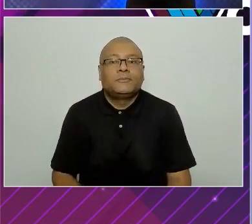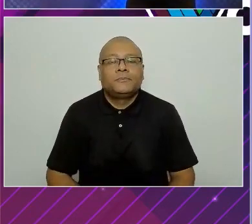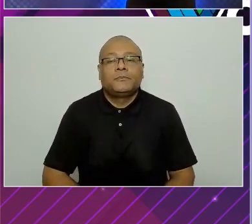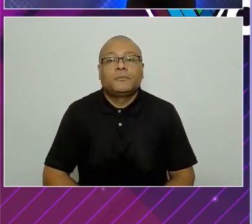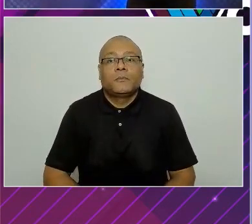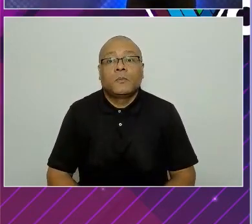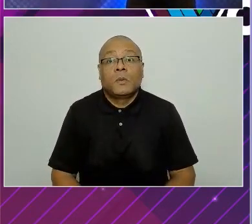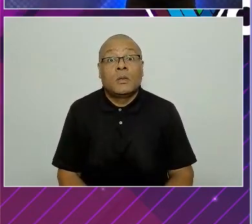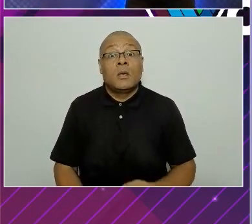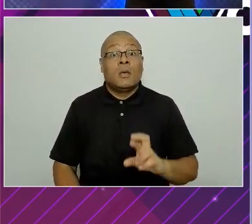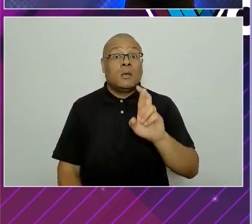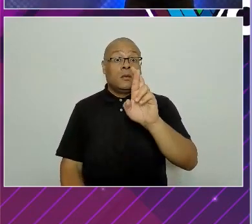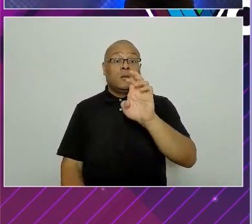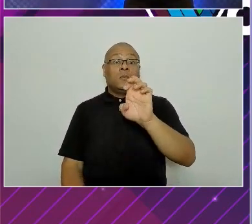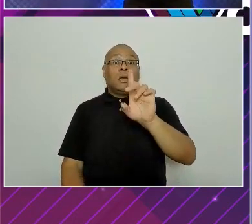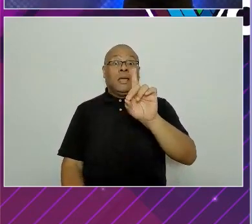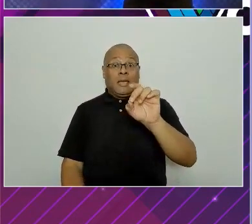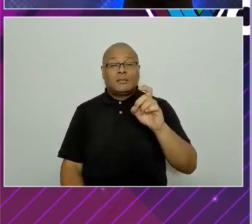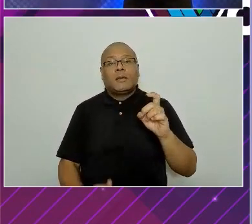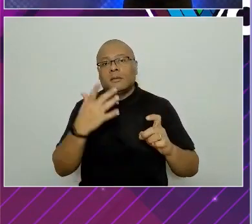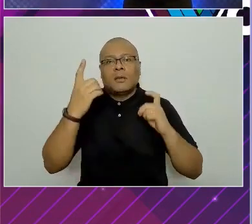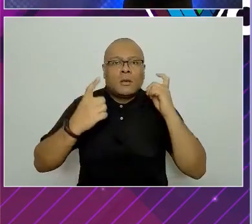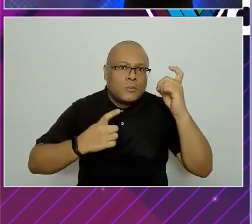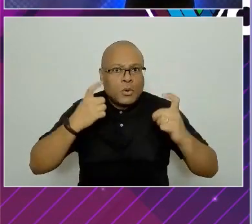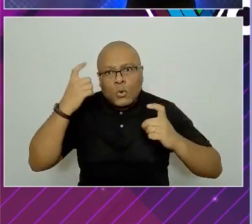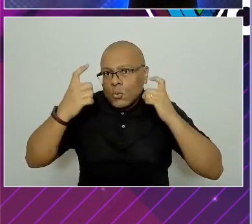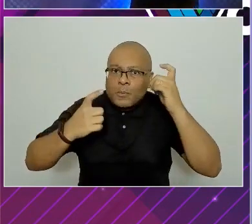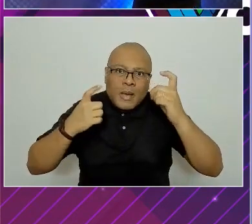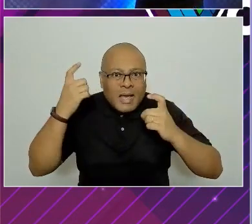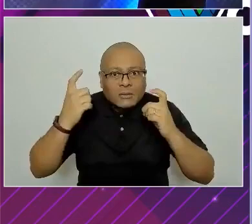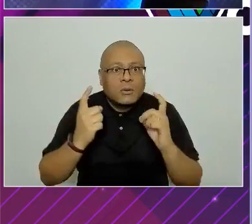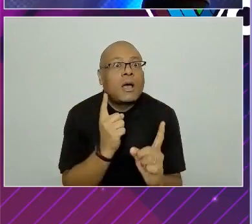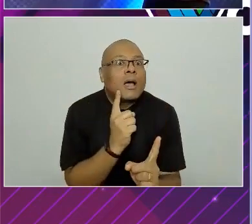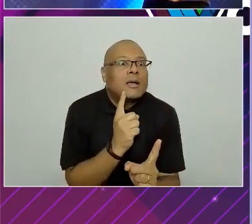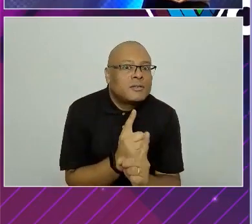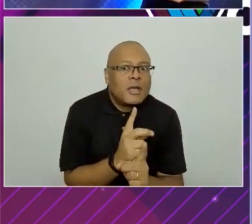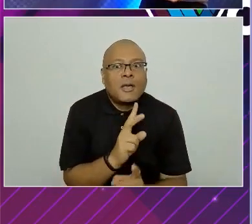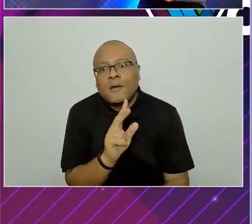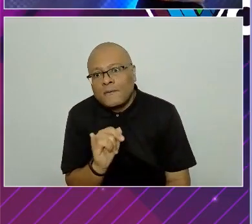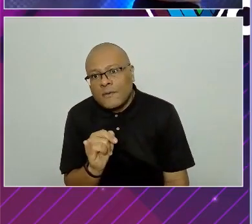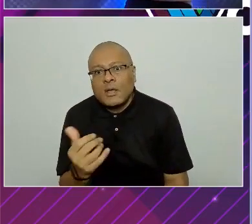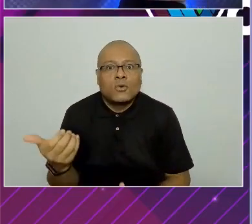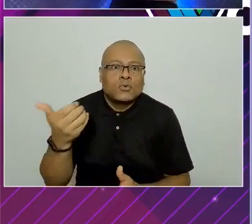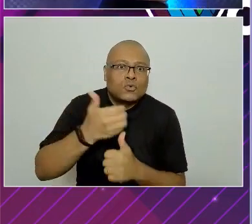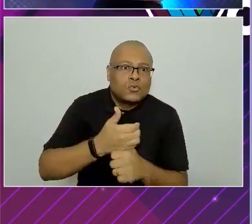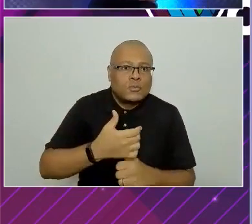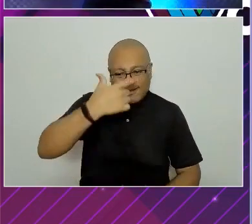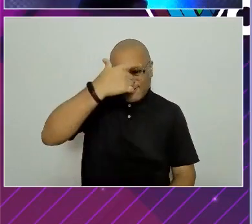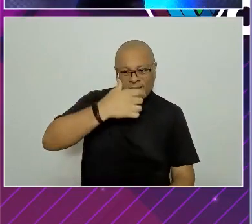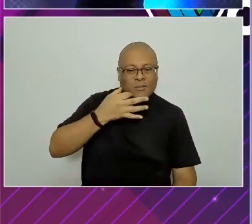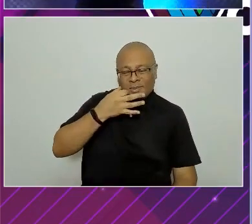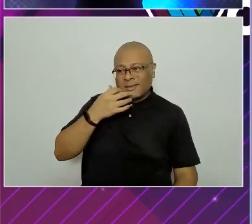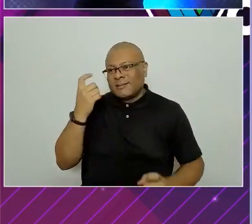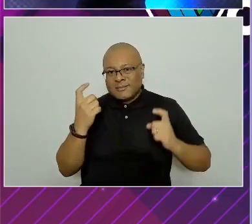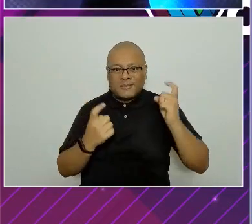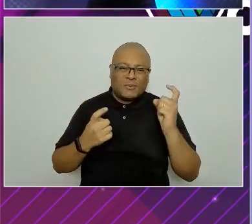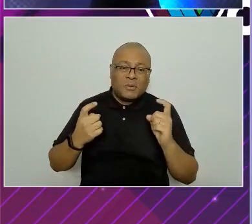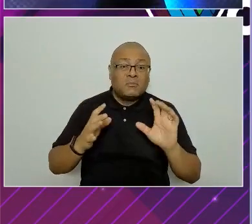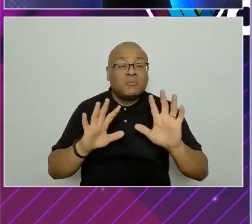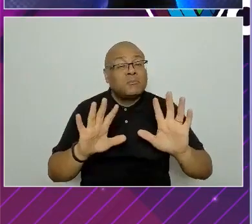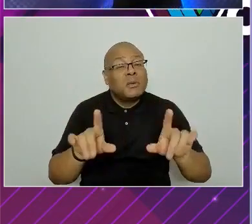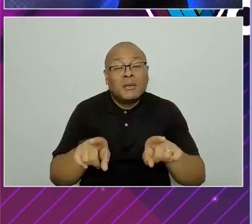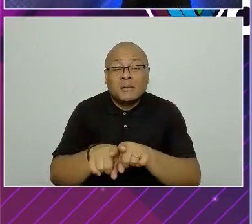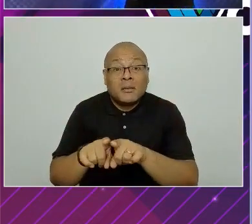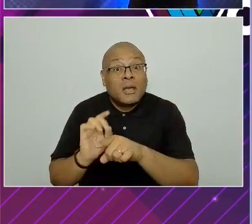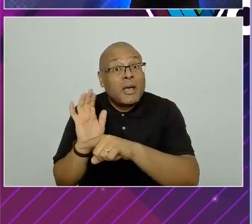rede neural que muita gente fica preocupada com ela no ponto de achar que ela vai substituir de alguma forma, mas ao mesmo tempo ela